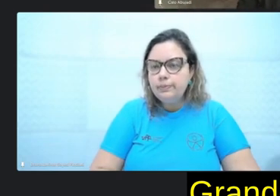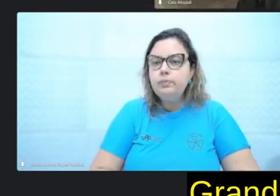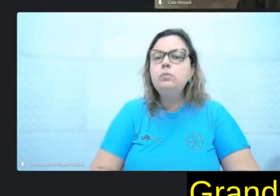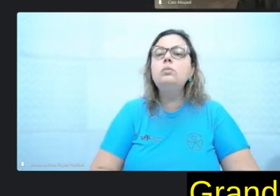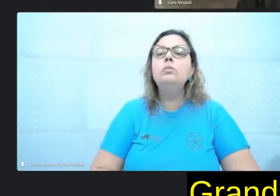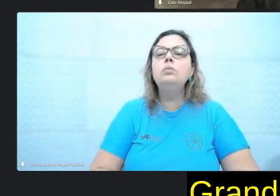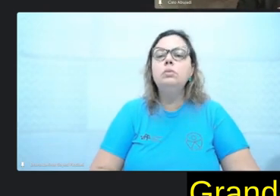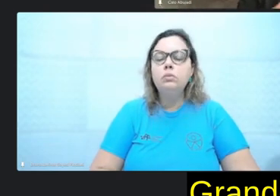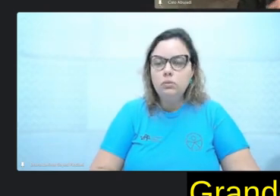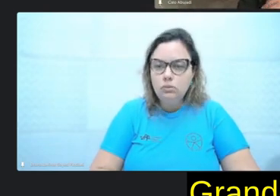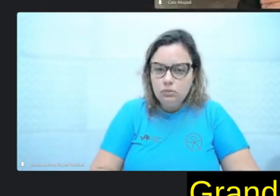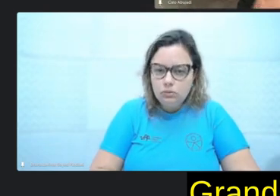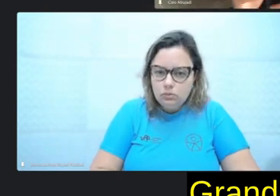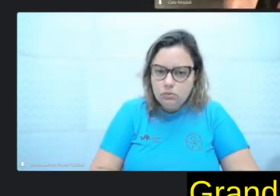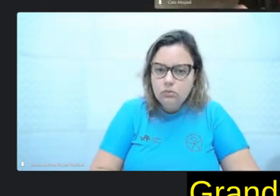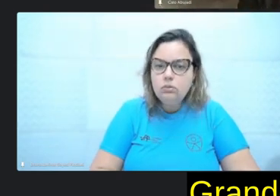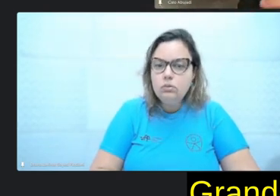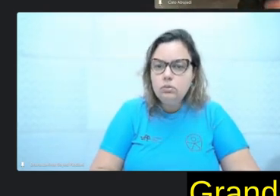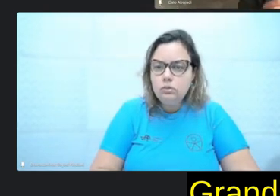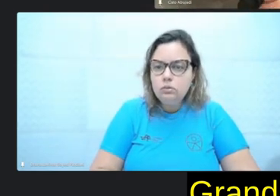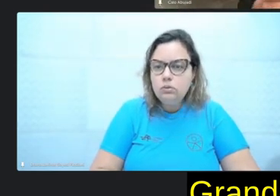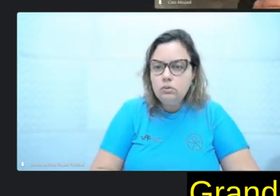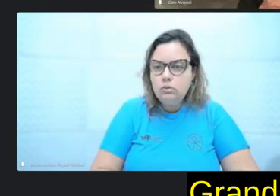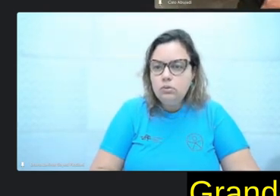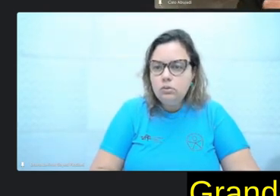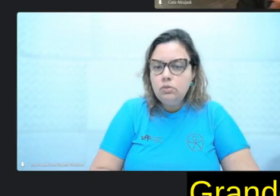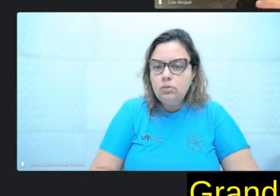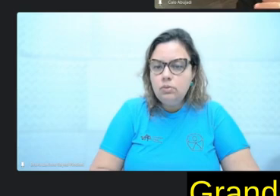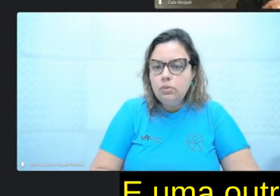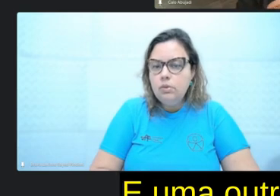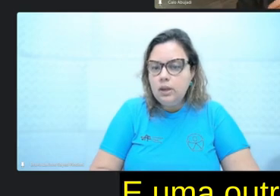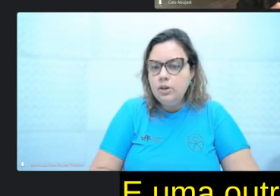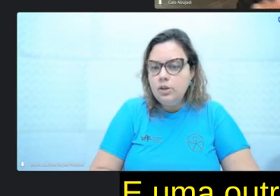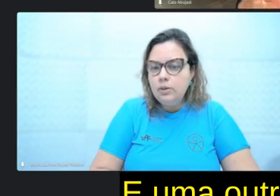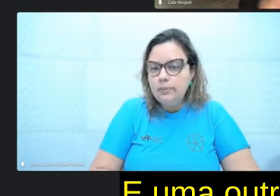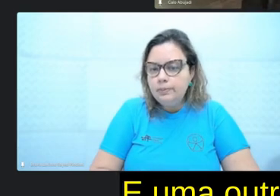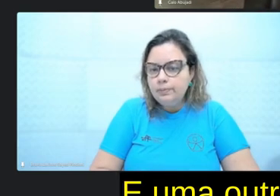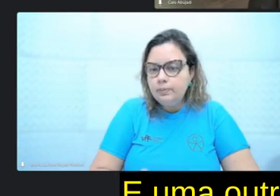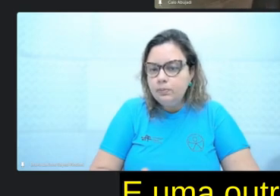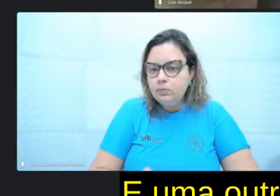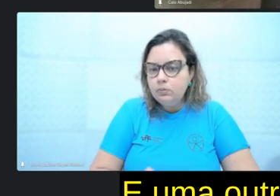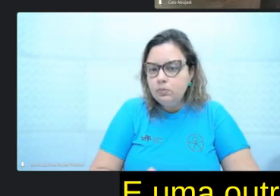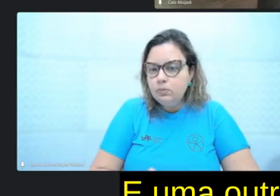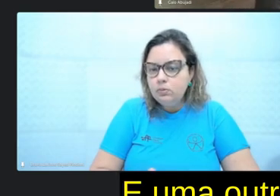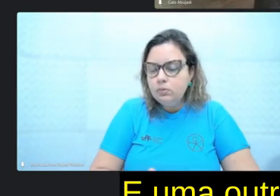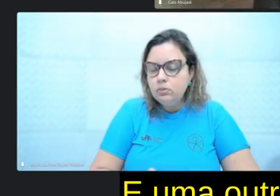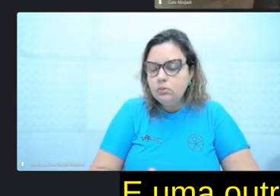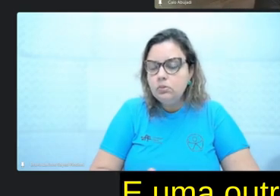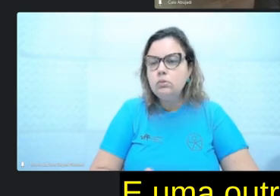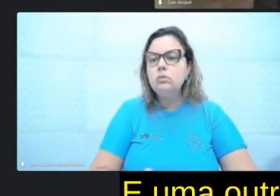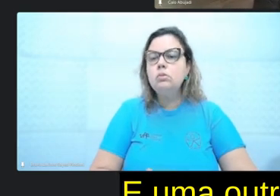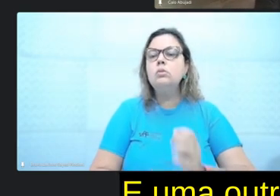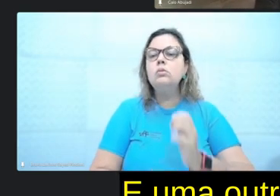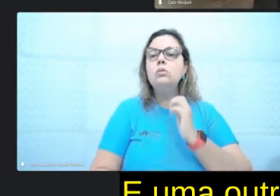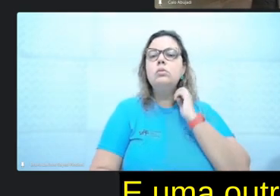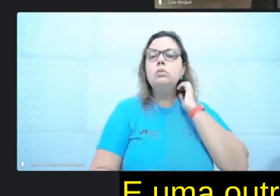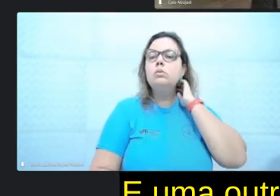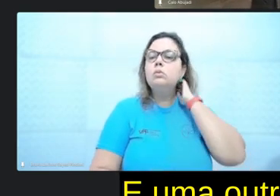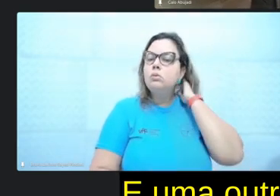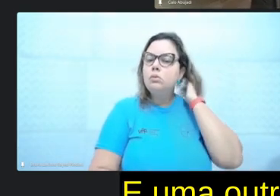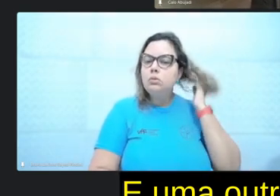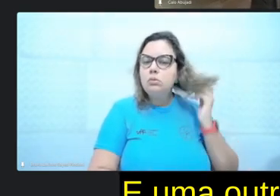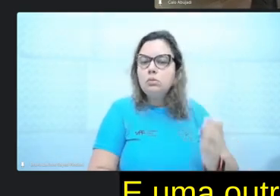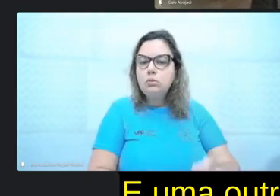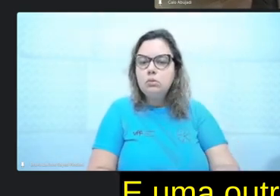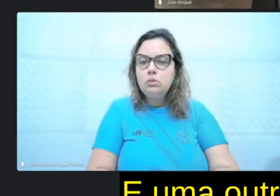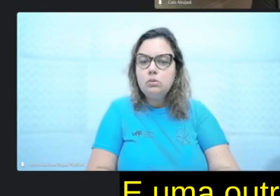ver com essa ampliação do raciocínio diagnóstico. E uma outra parte do aumento considerável